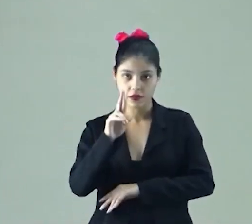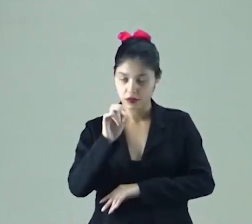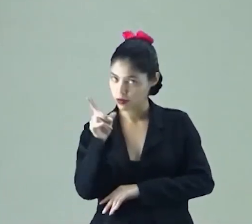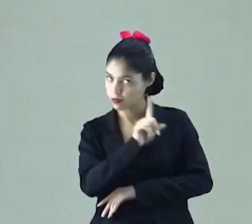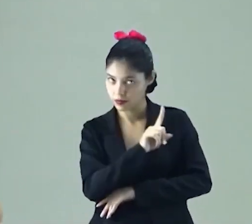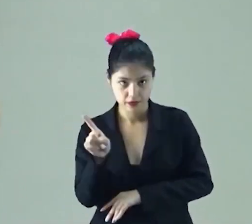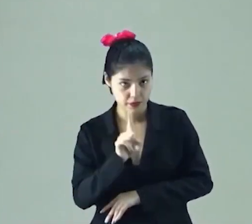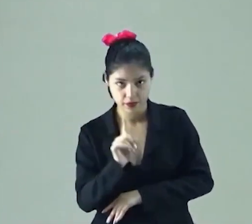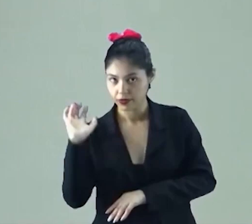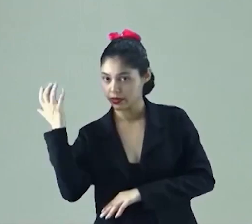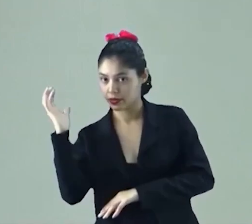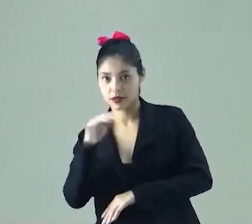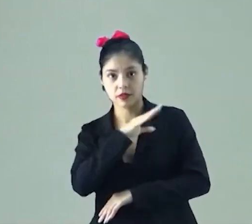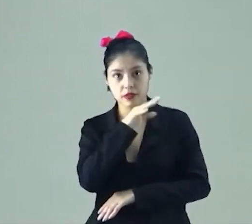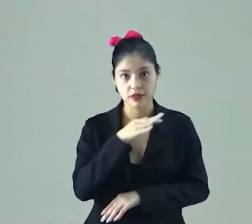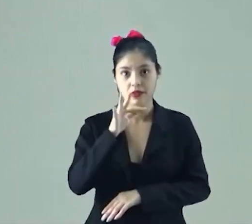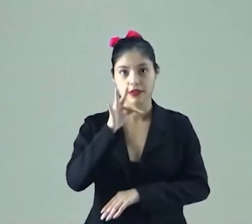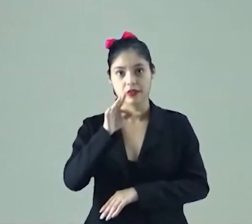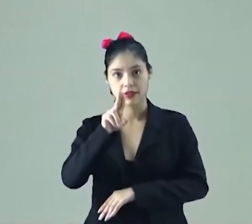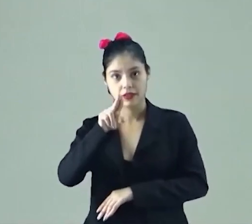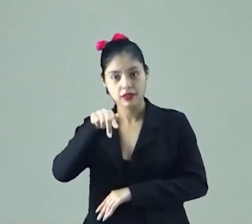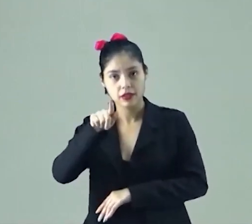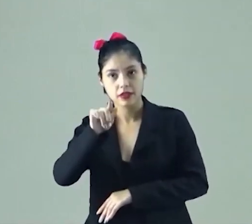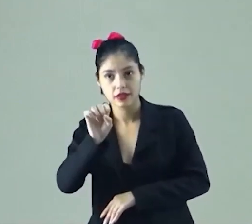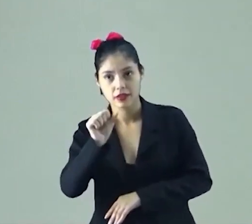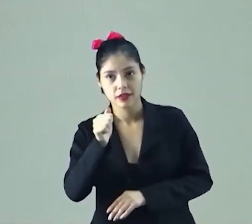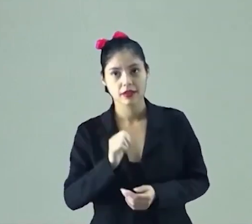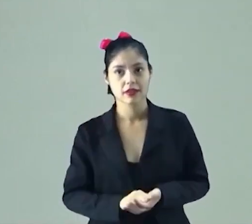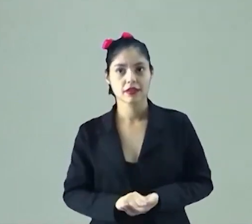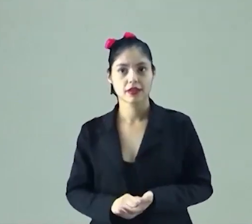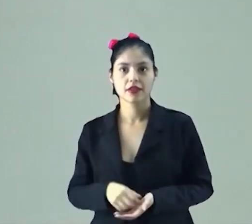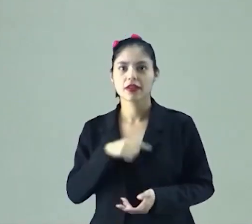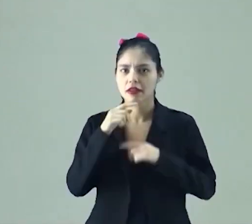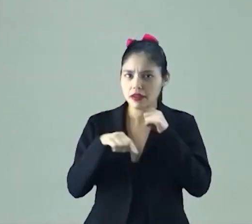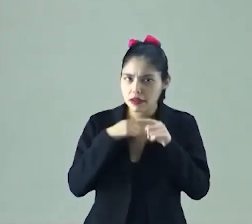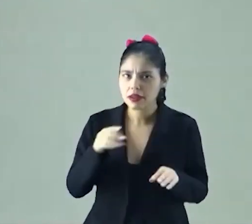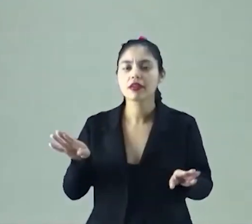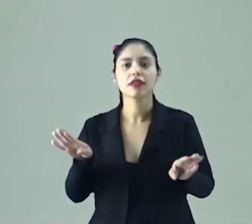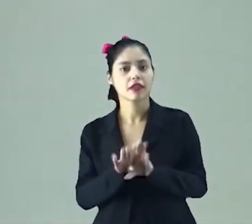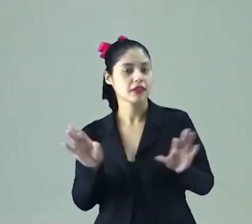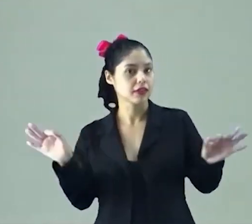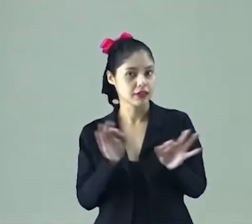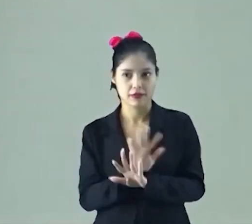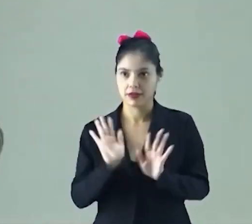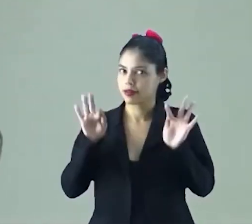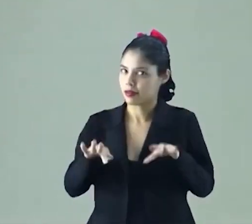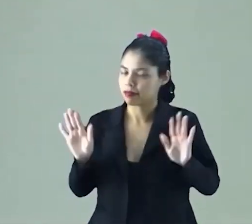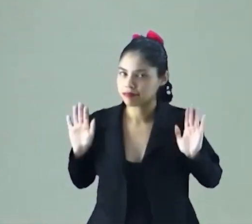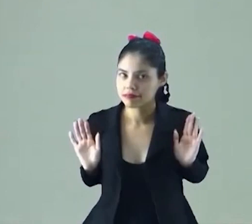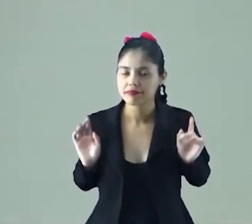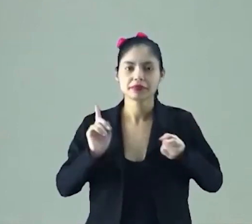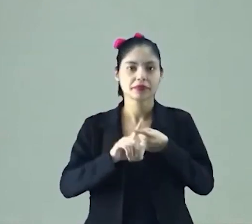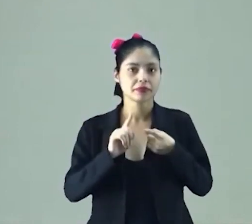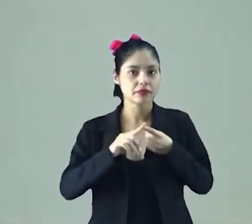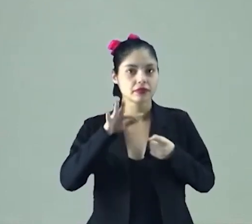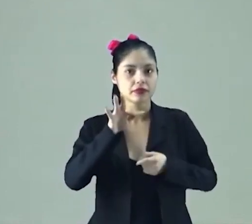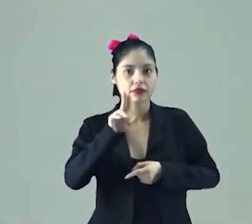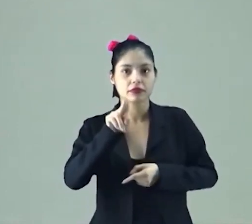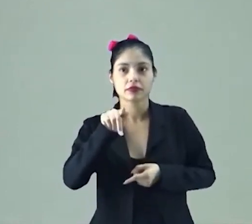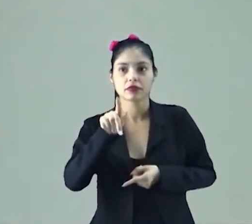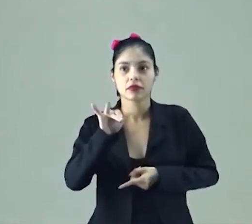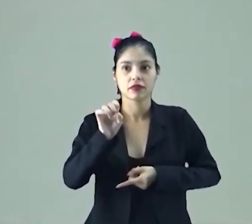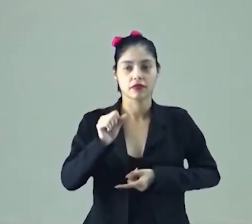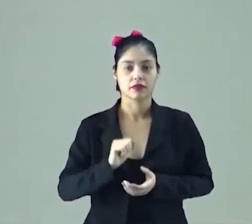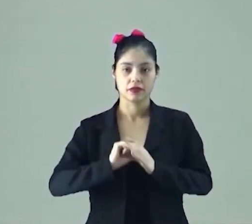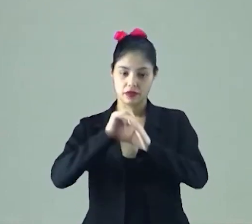fungo não é nem planta nem animal, é fungo, gente, entendeu? Essa dúvida também a gente tem que terminar com ela. Por quê? Porque o fungo